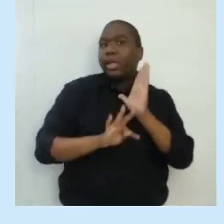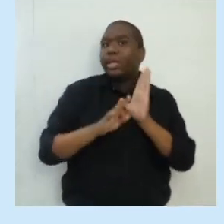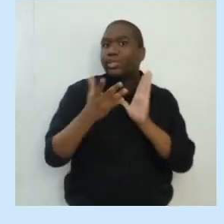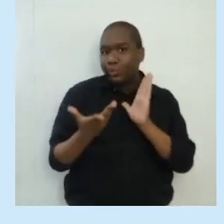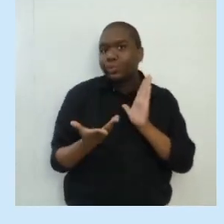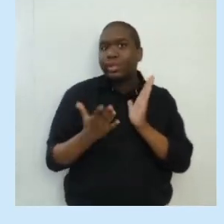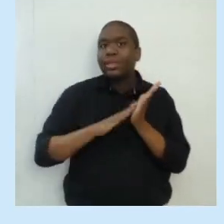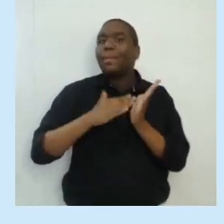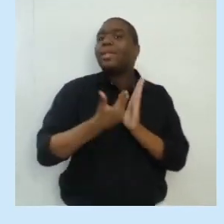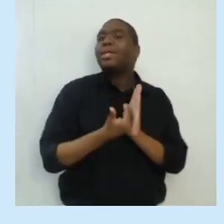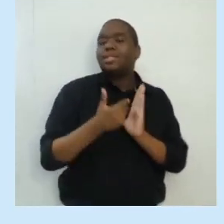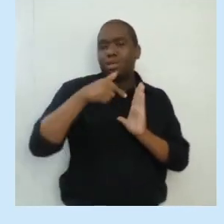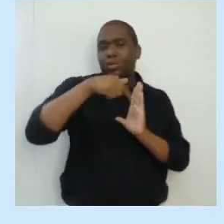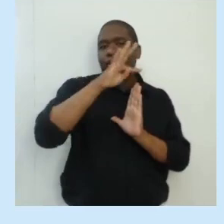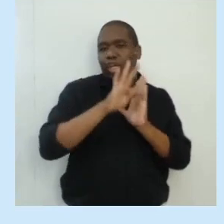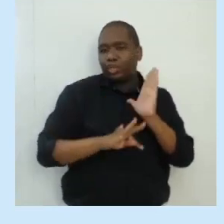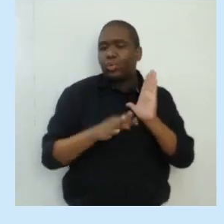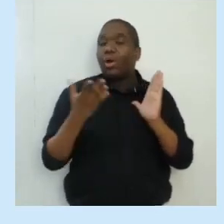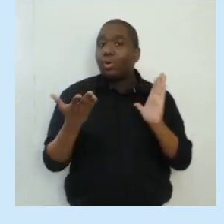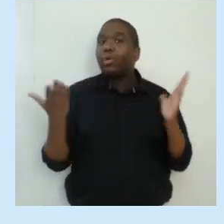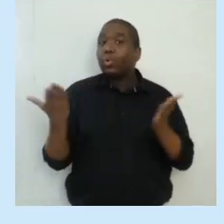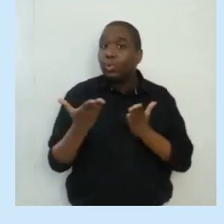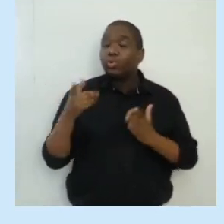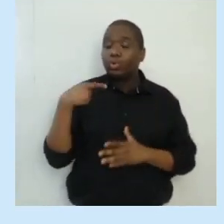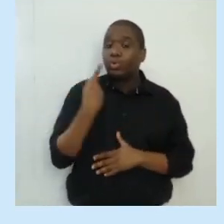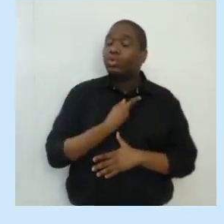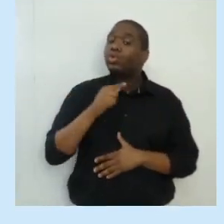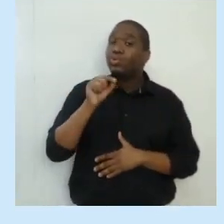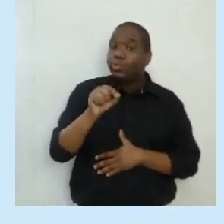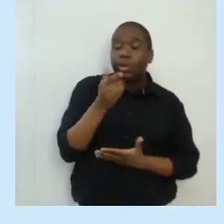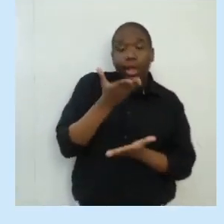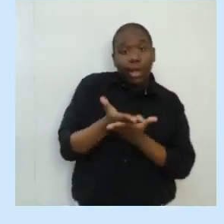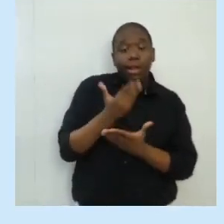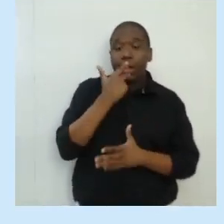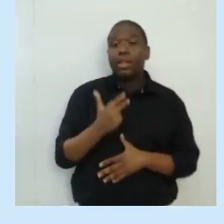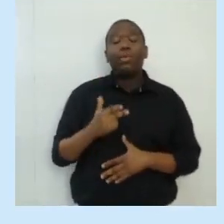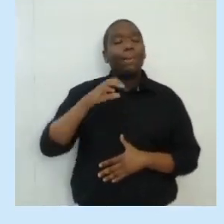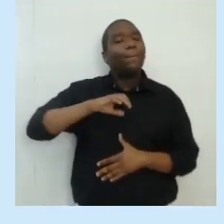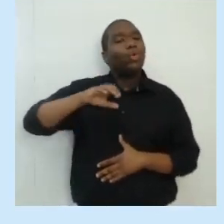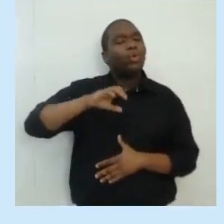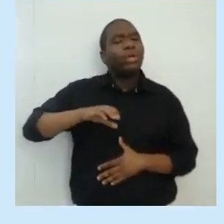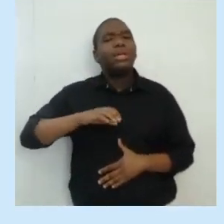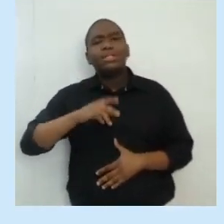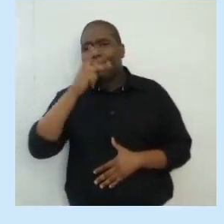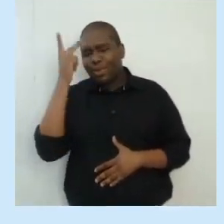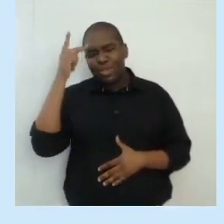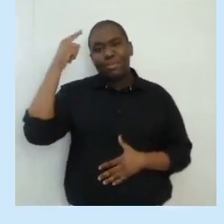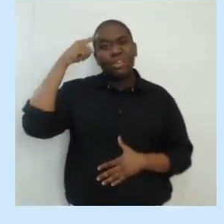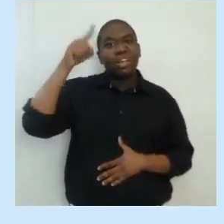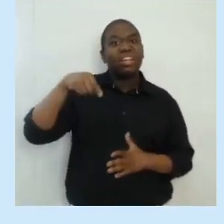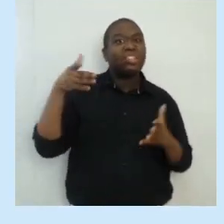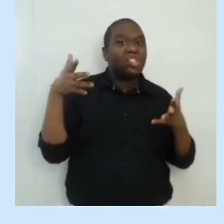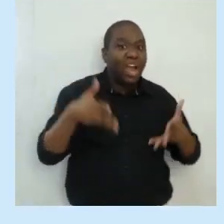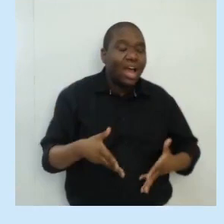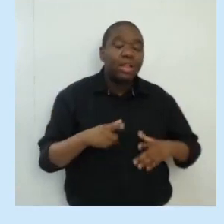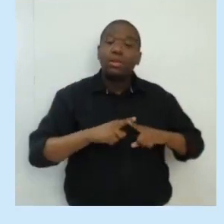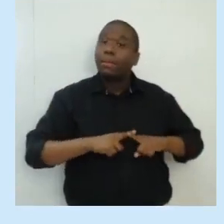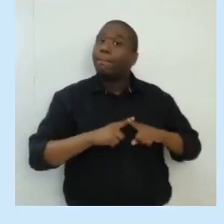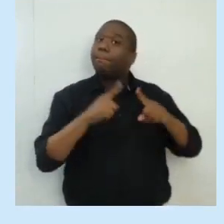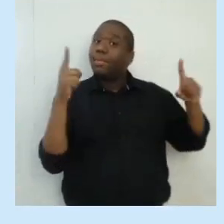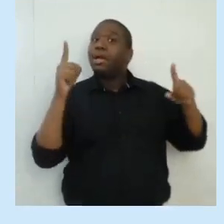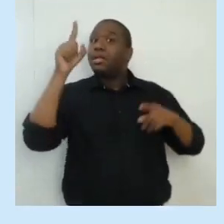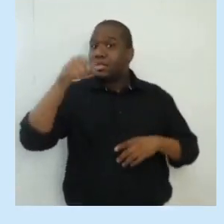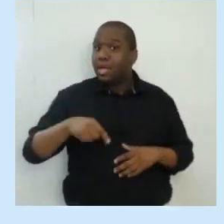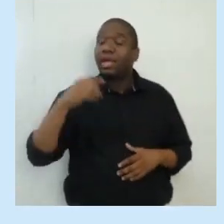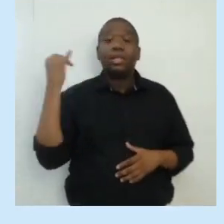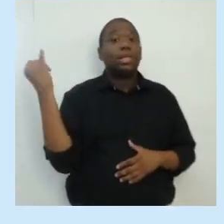gente vai trabalhar com uma parte da aula de língua portuguesa que muitos podem até achar chato, mas é